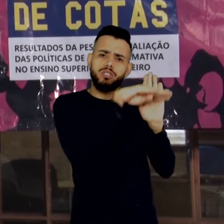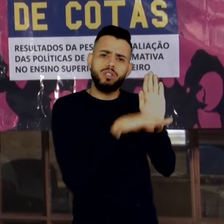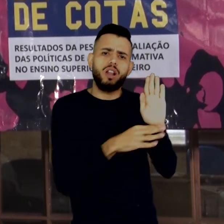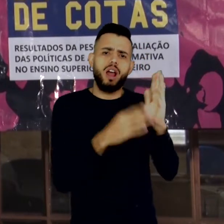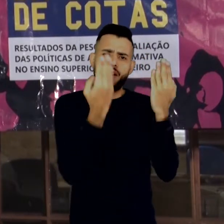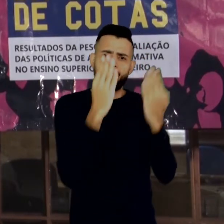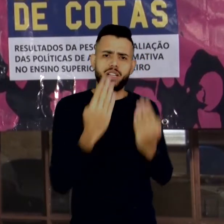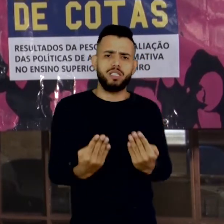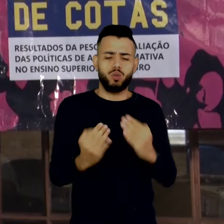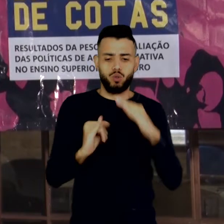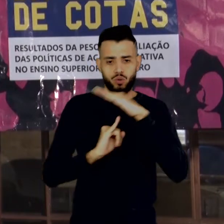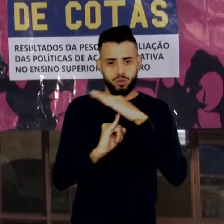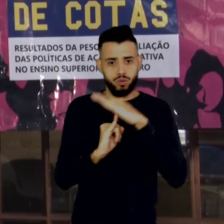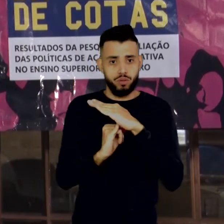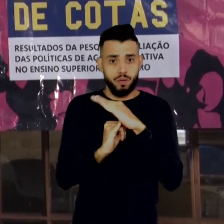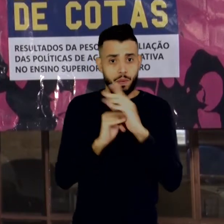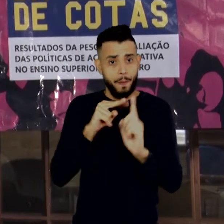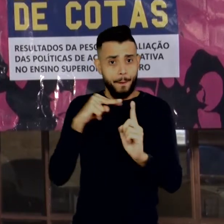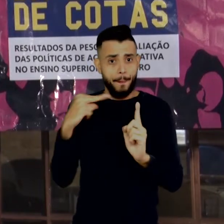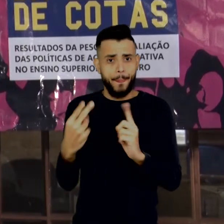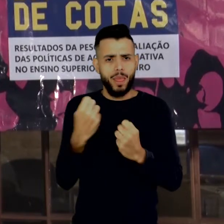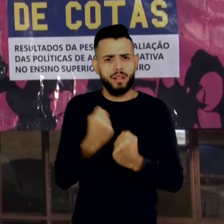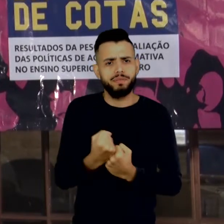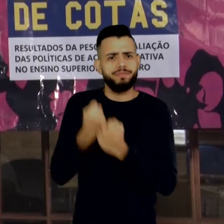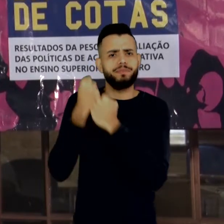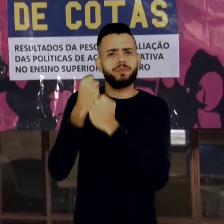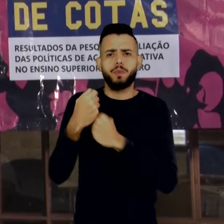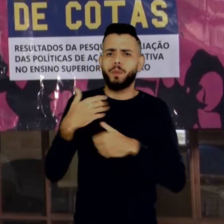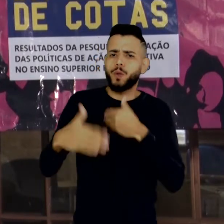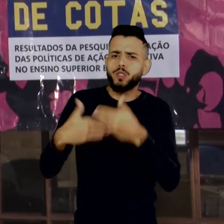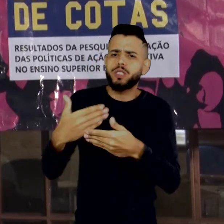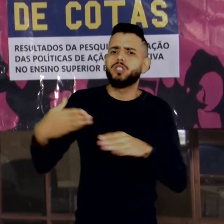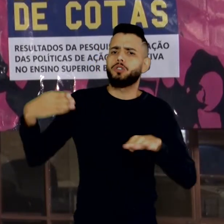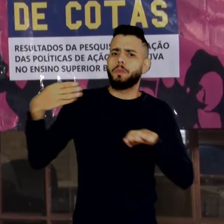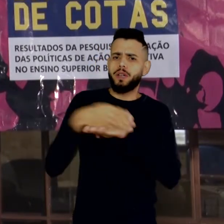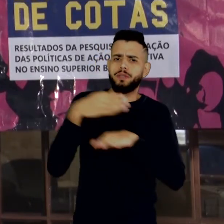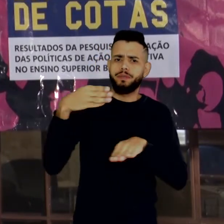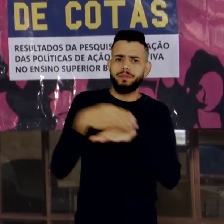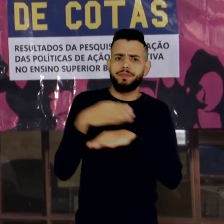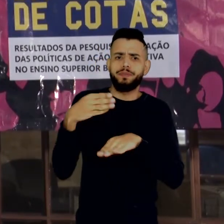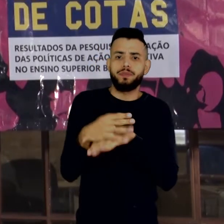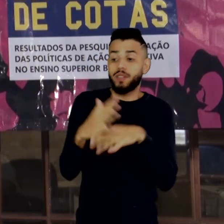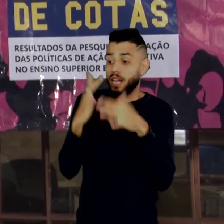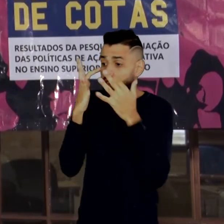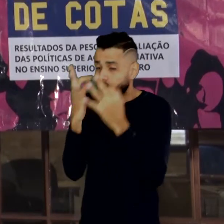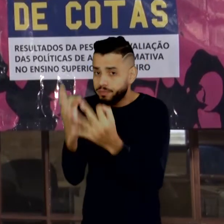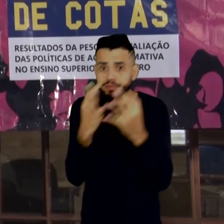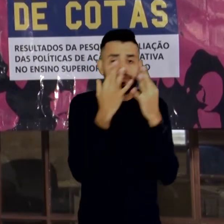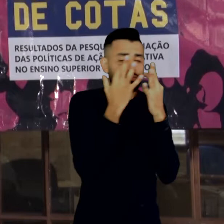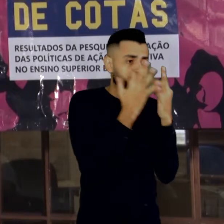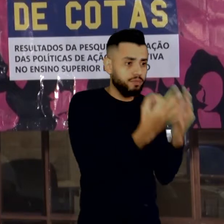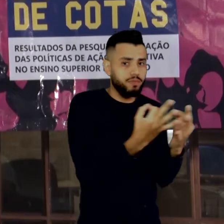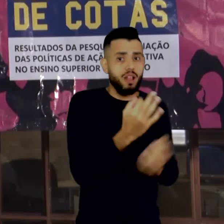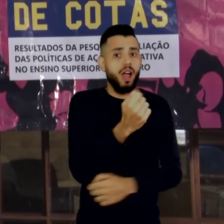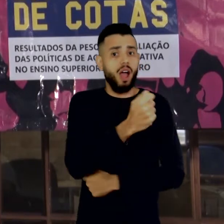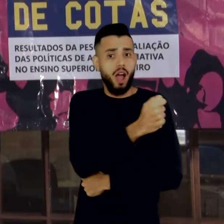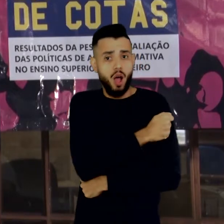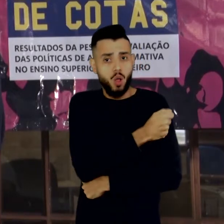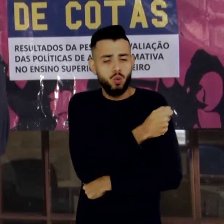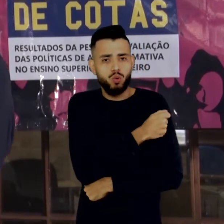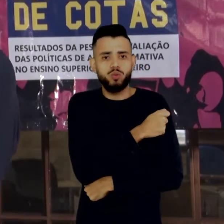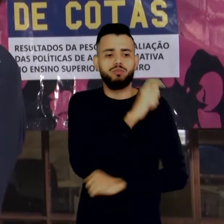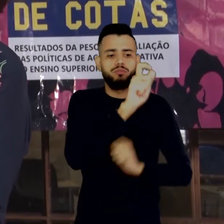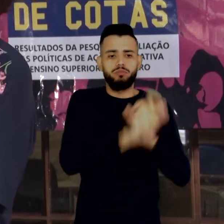na perspectiva do fortalecimento de processos participativos com forte escuta de estudantes e